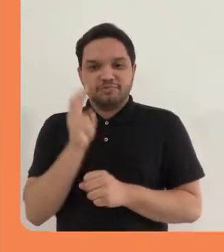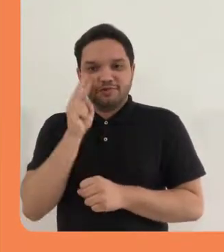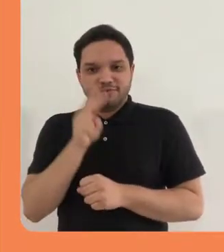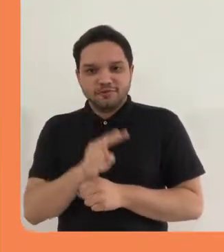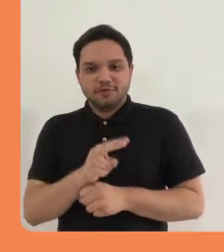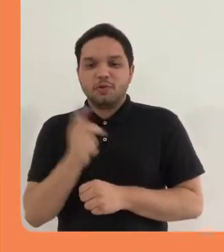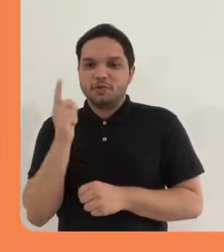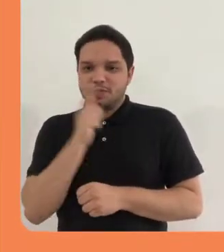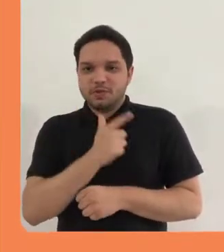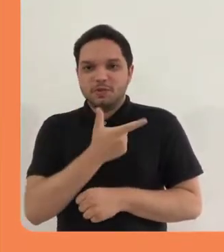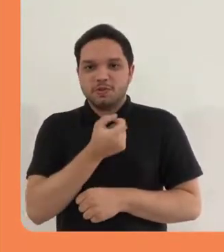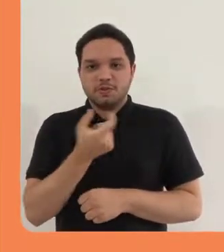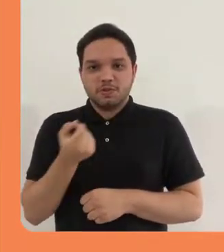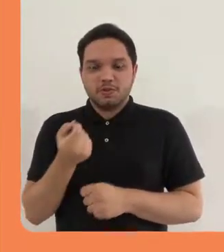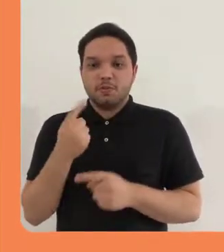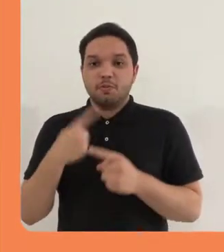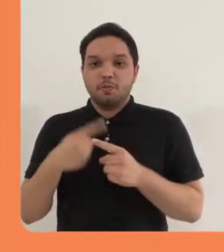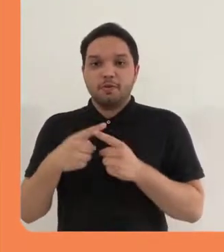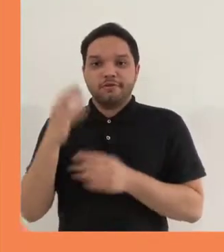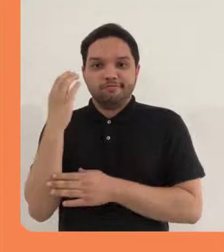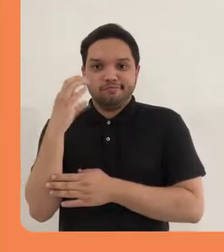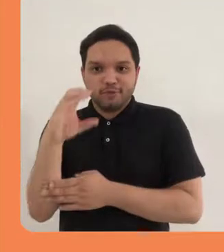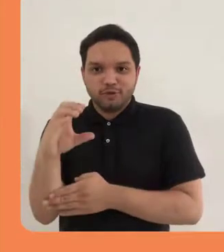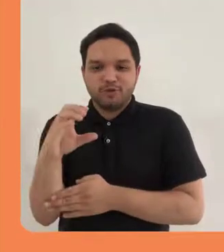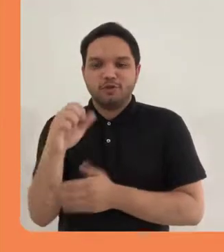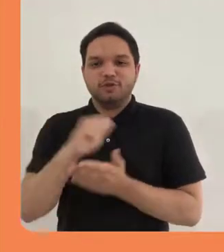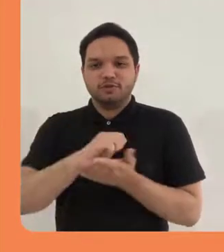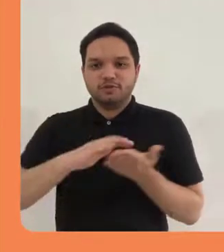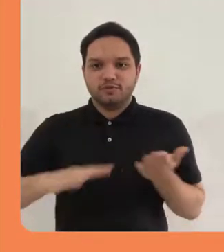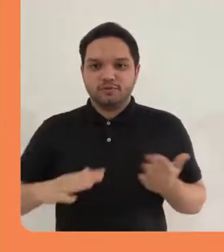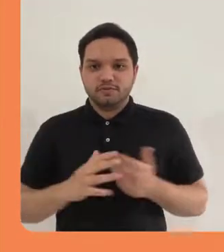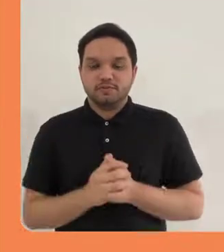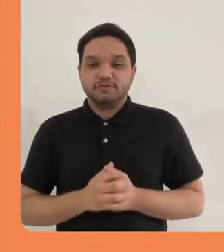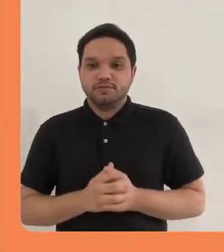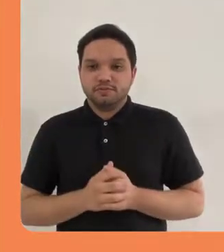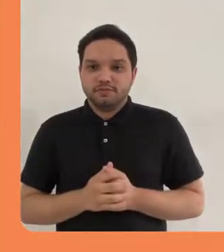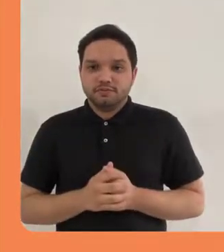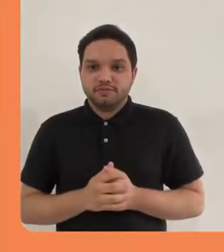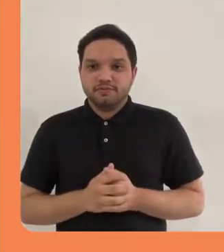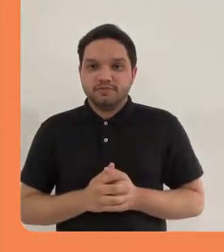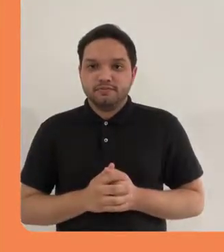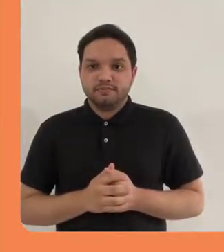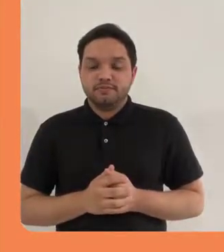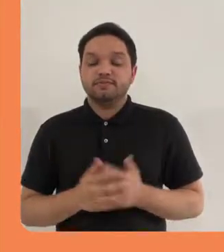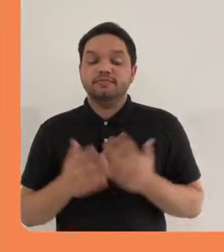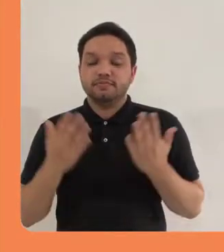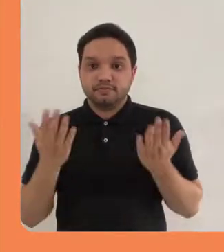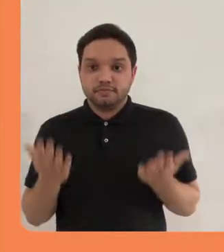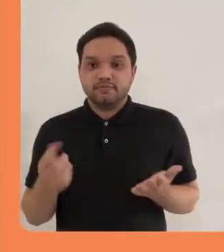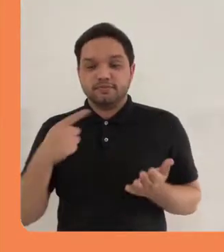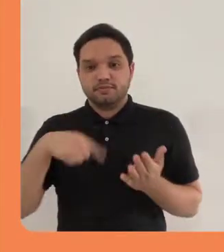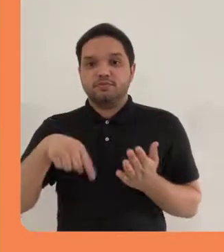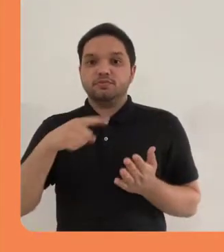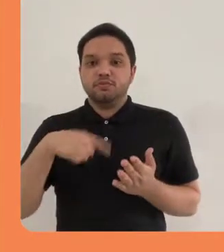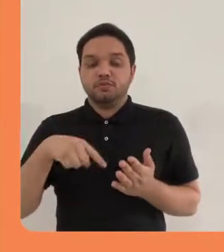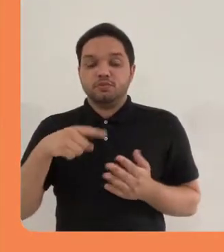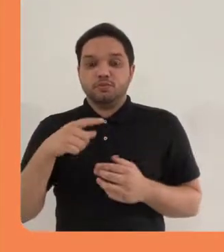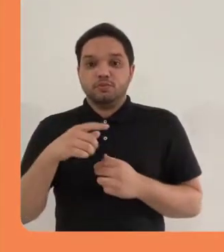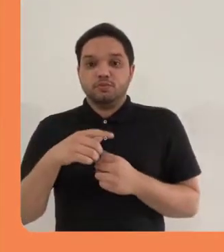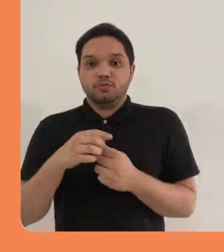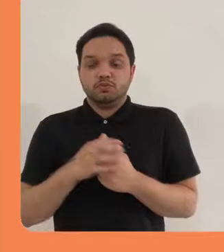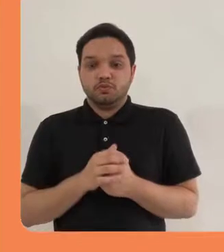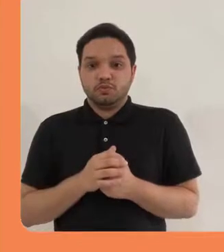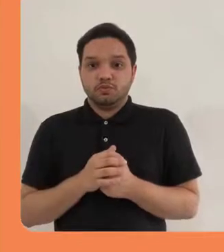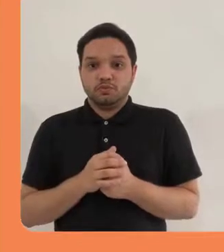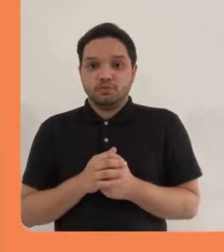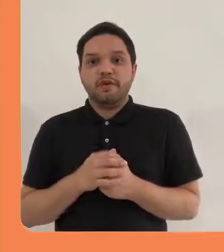foram 200 pontos, conforme a gente viu, ganhamos 200 pontos por enviar uma tarefa. E assim nós